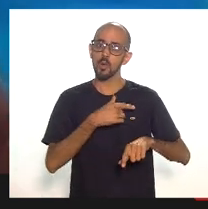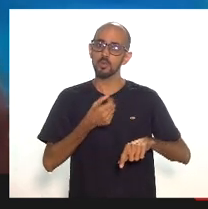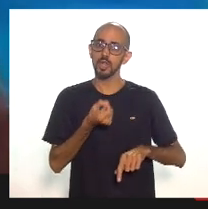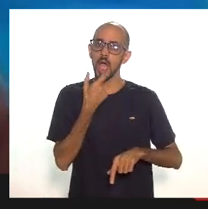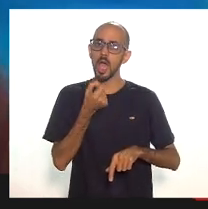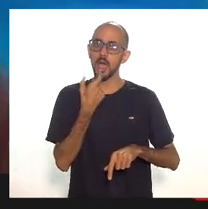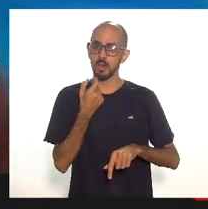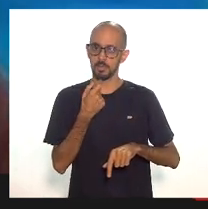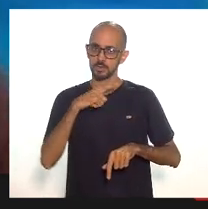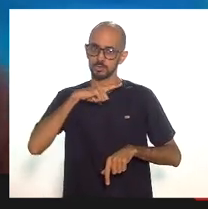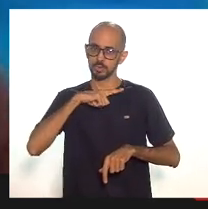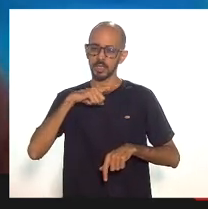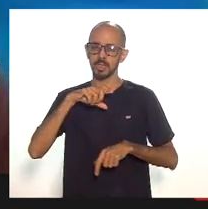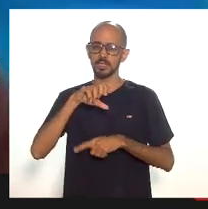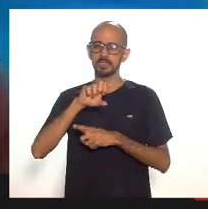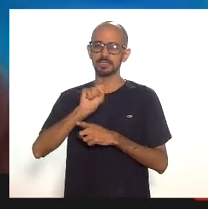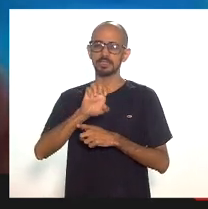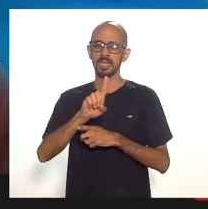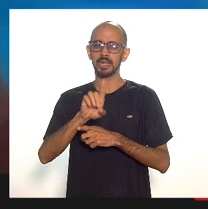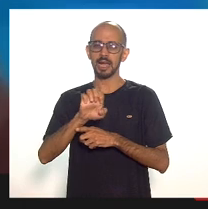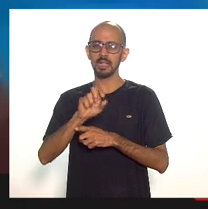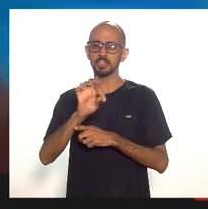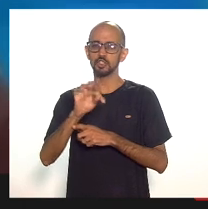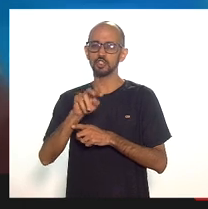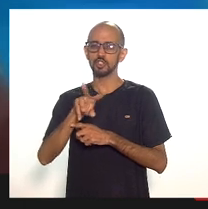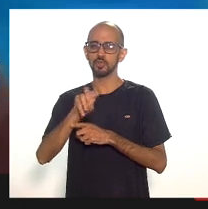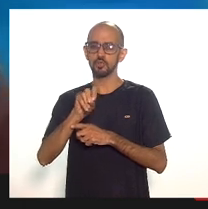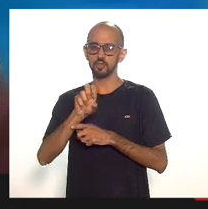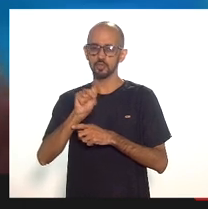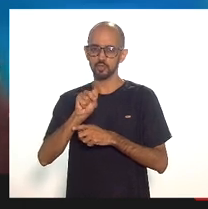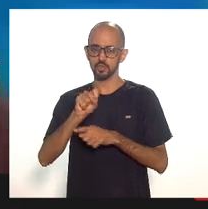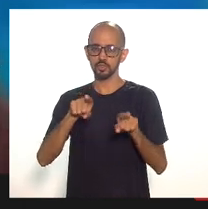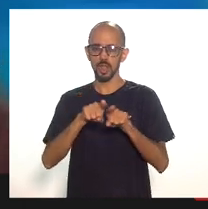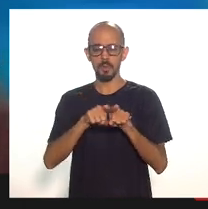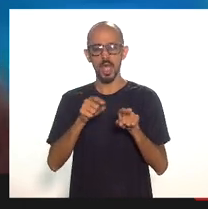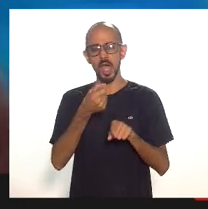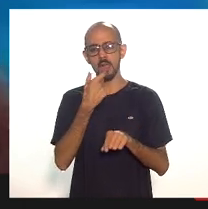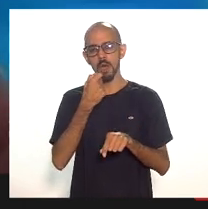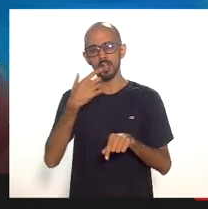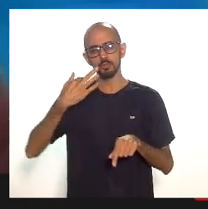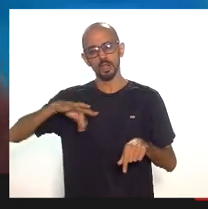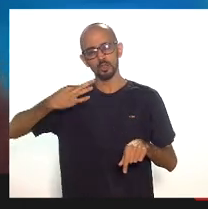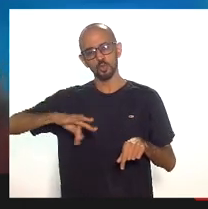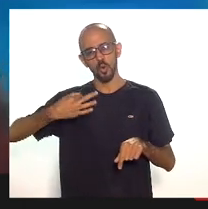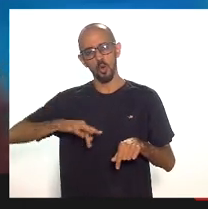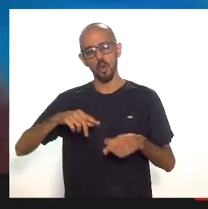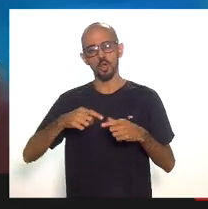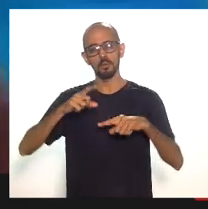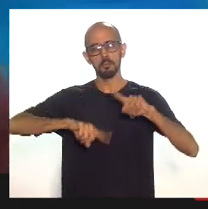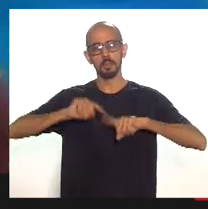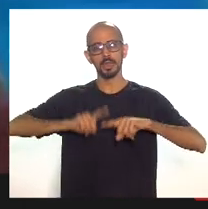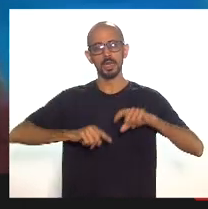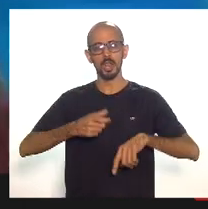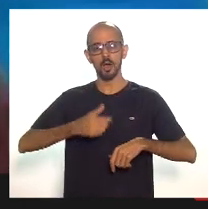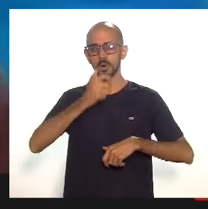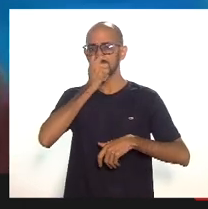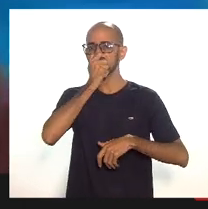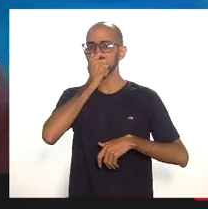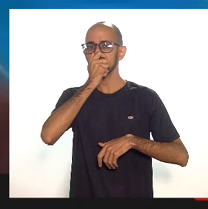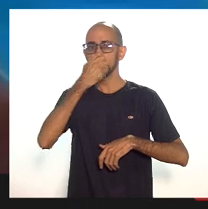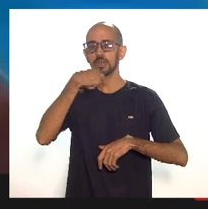todo, dos sedativos, dos analgésicos, do material para intubação e também do resto do material, como